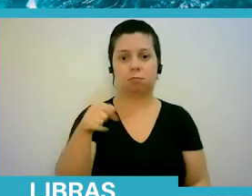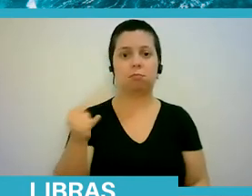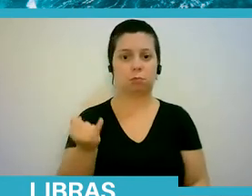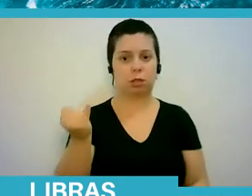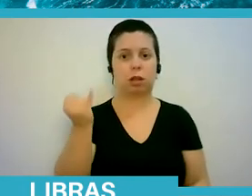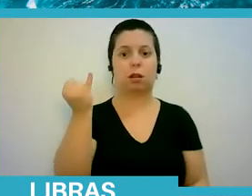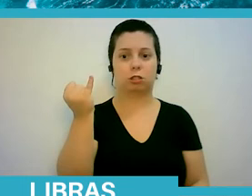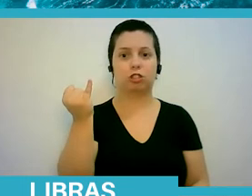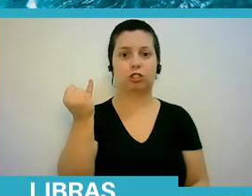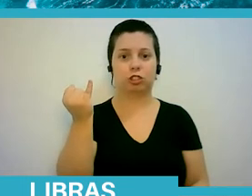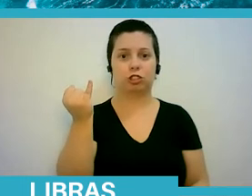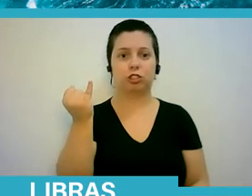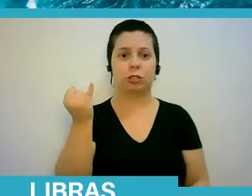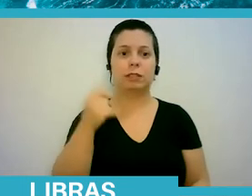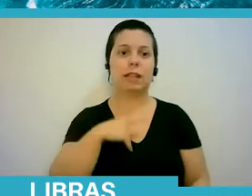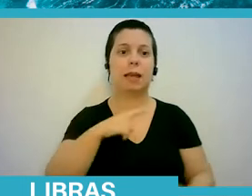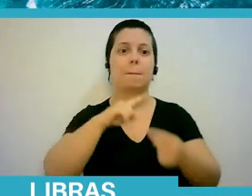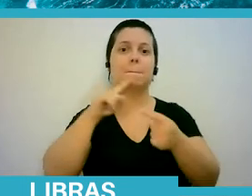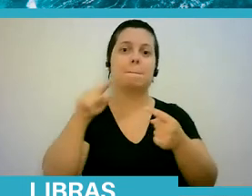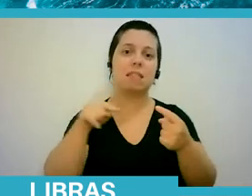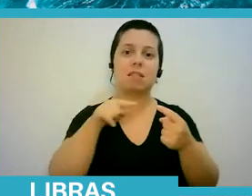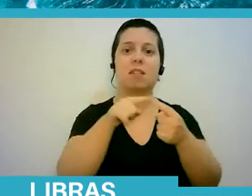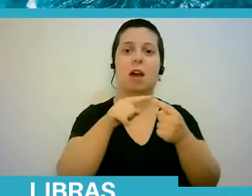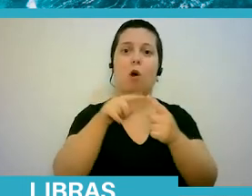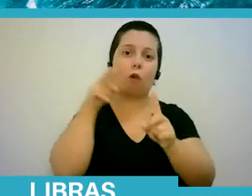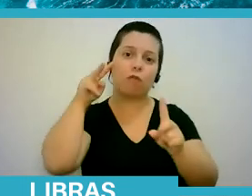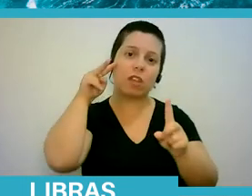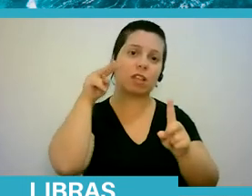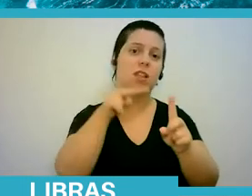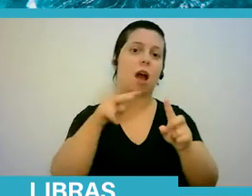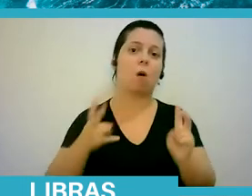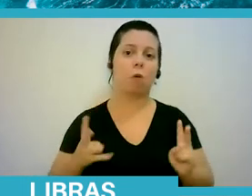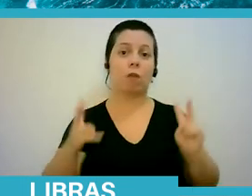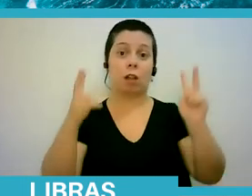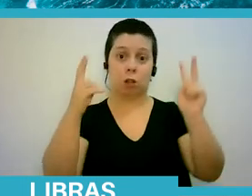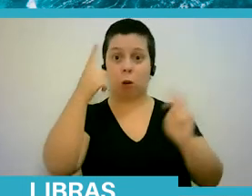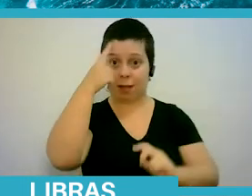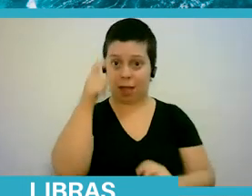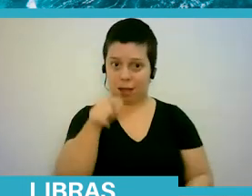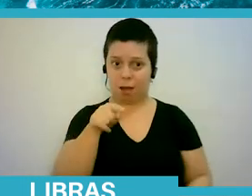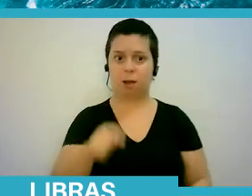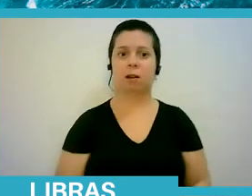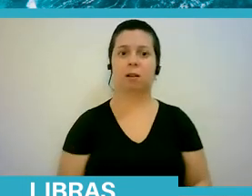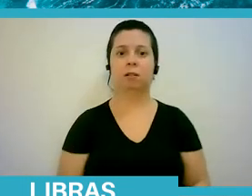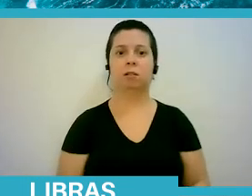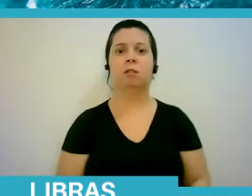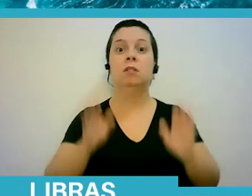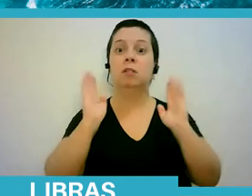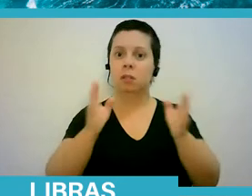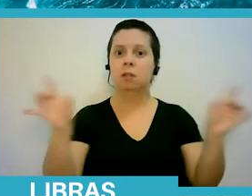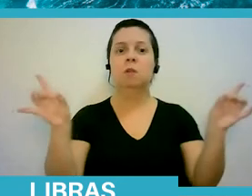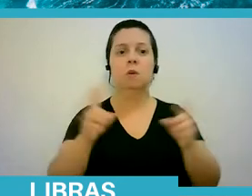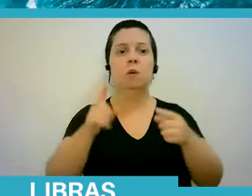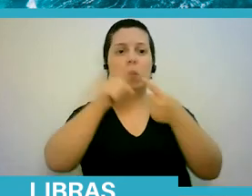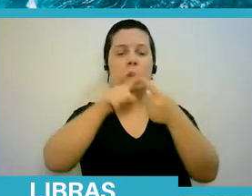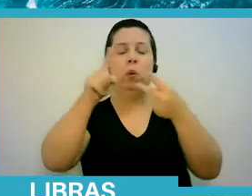traz ali a questão de missão, visão e valor daquela ideia que você quer conceber. Depois desse concebimento, você parte